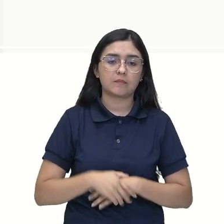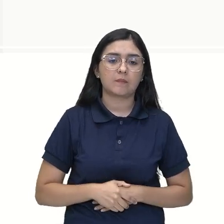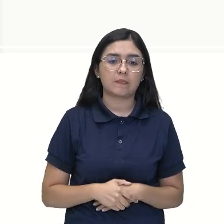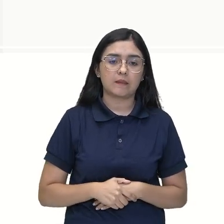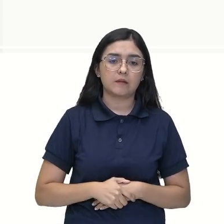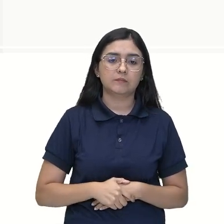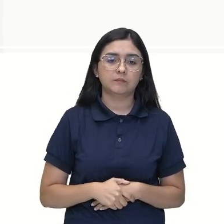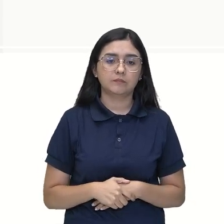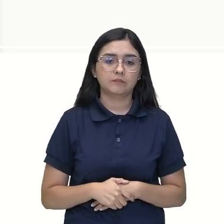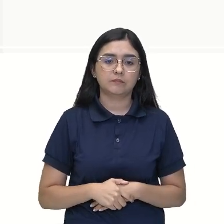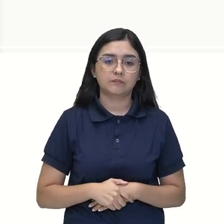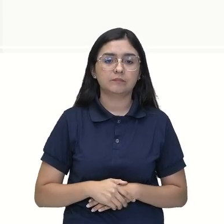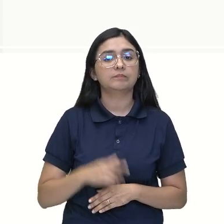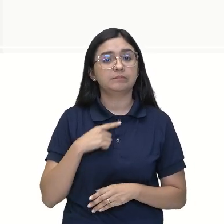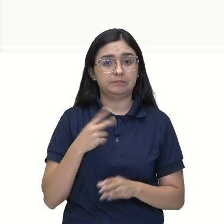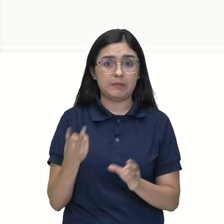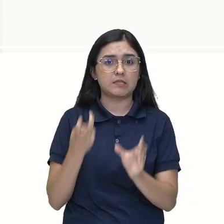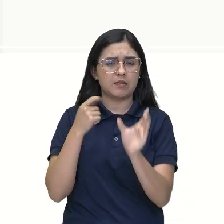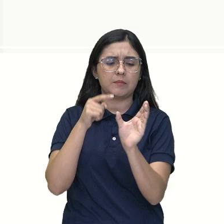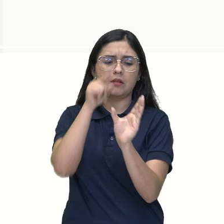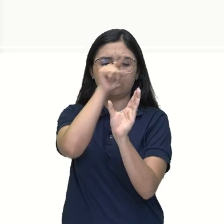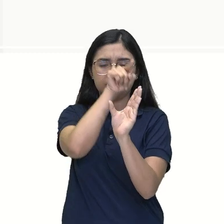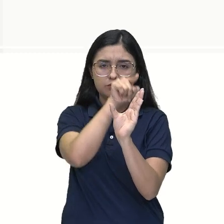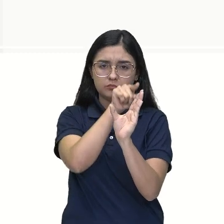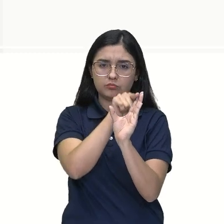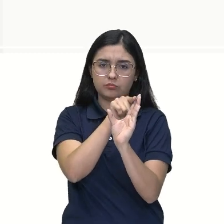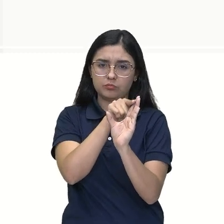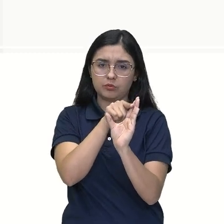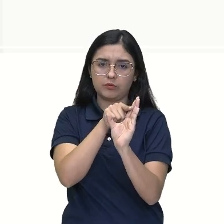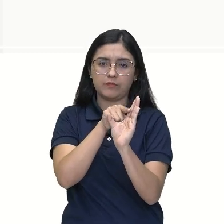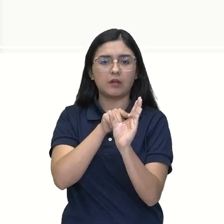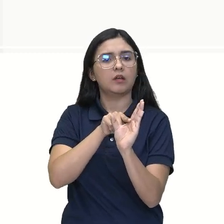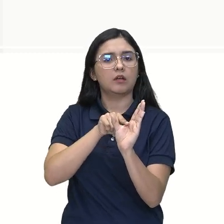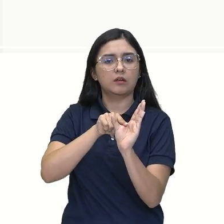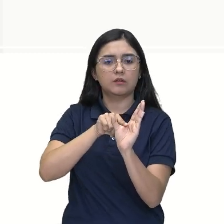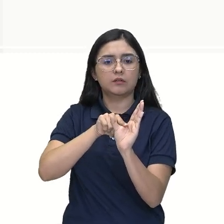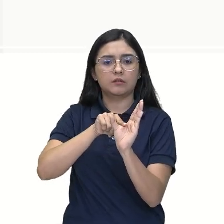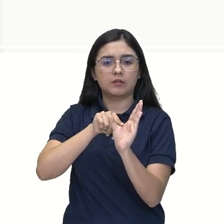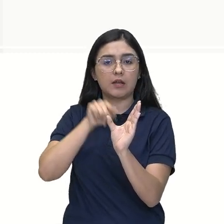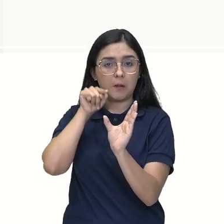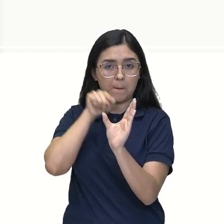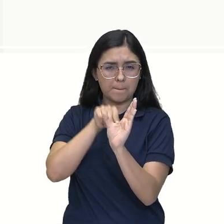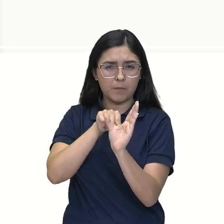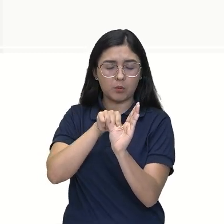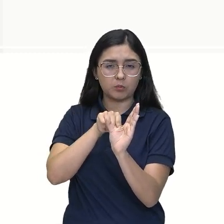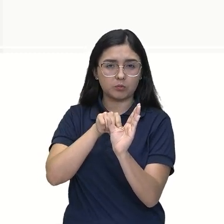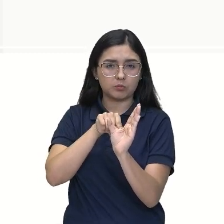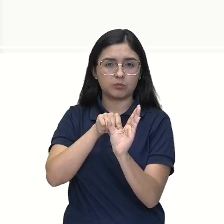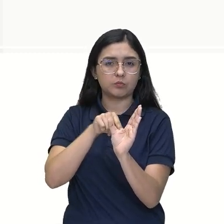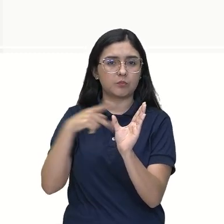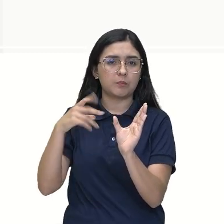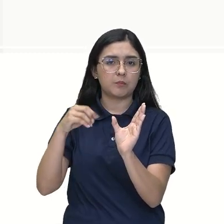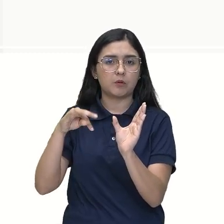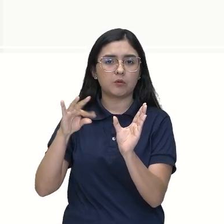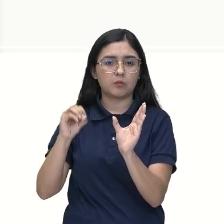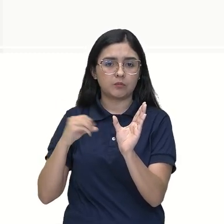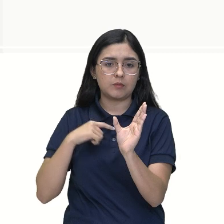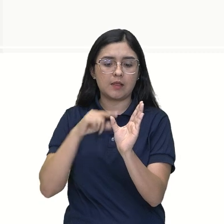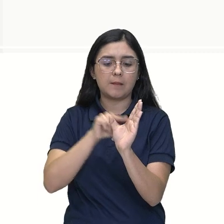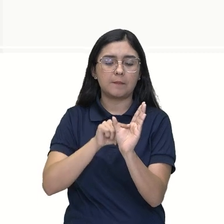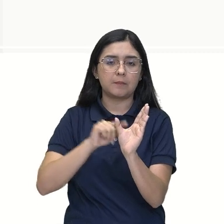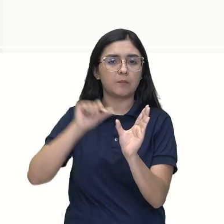parábola, né, ela vem nesse sentido aqui, ó. Ela vem descendo, vem descendo. Quando chega aqui, ela muda de